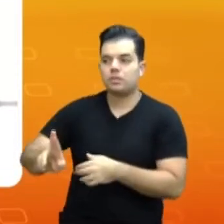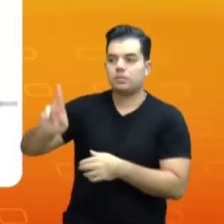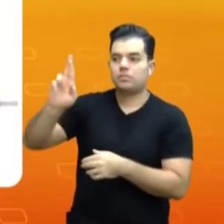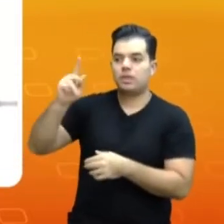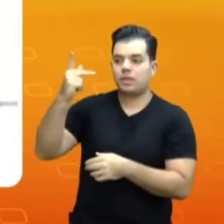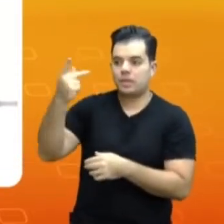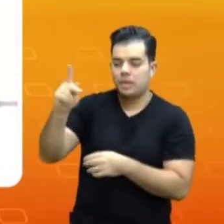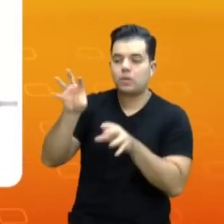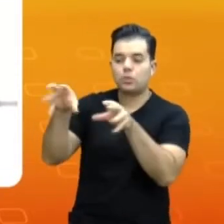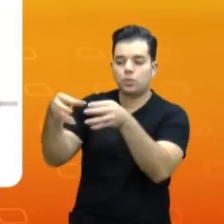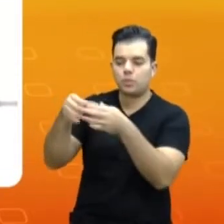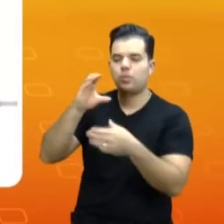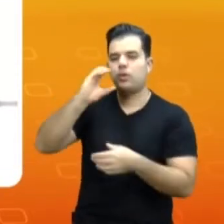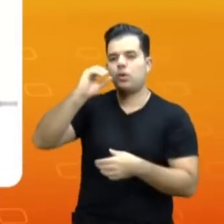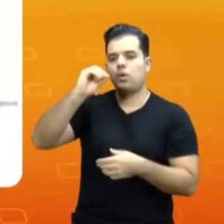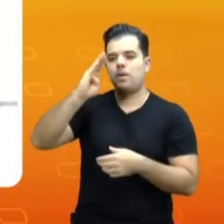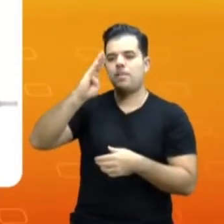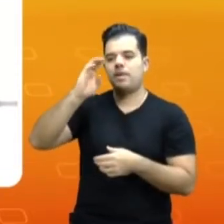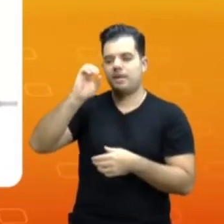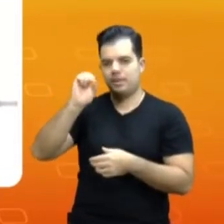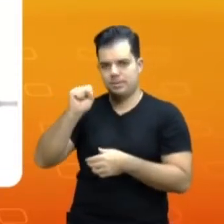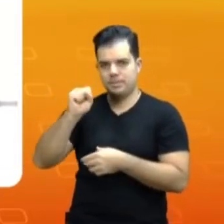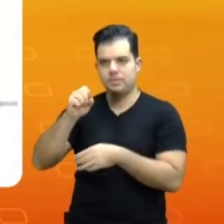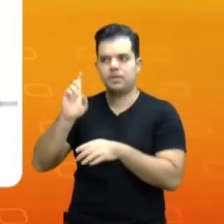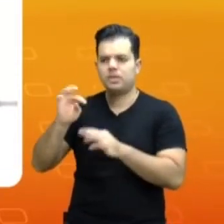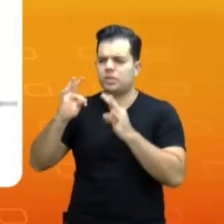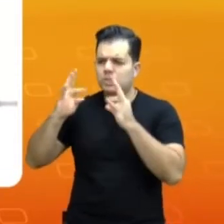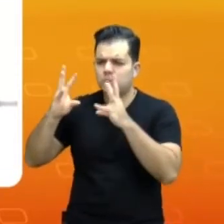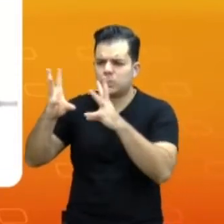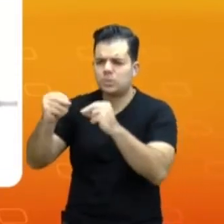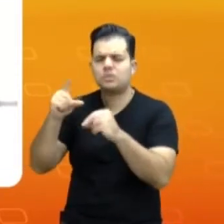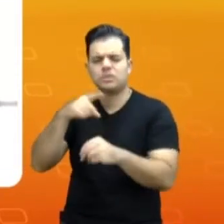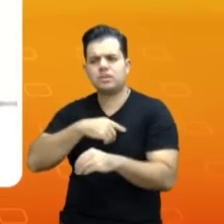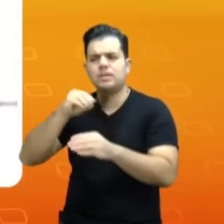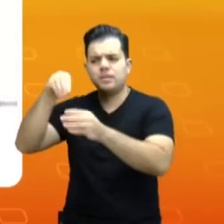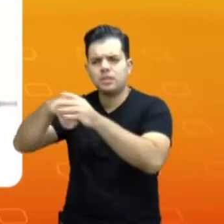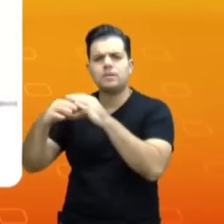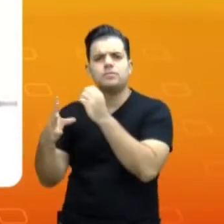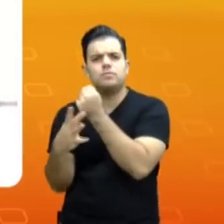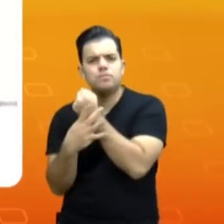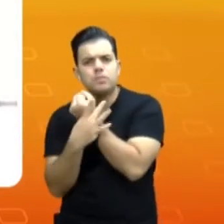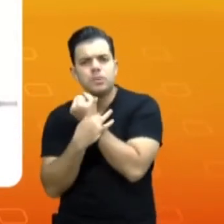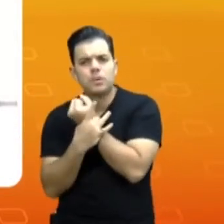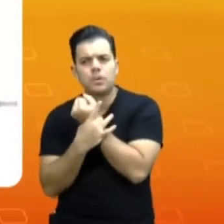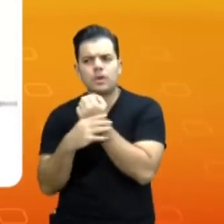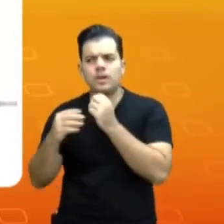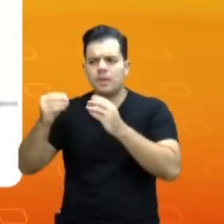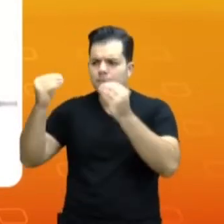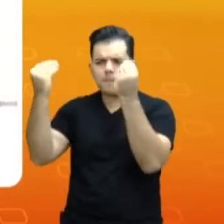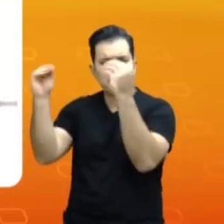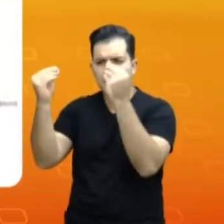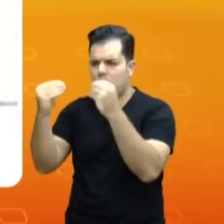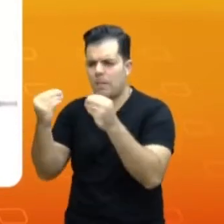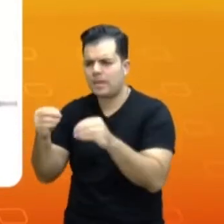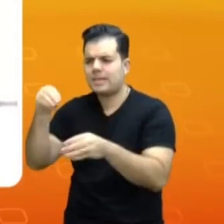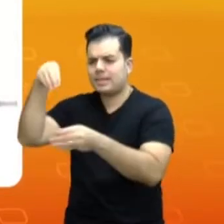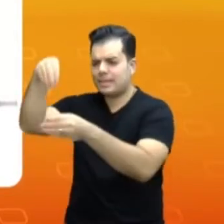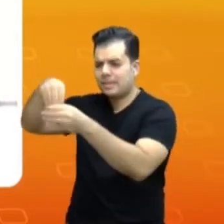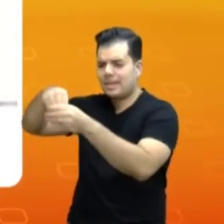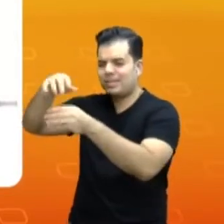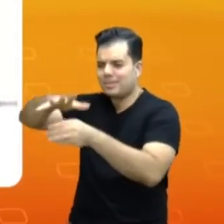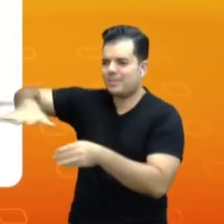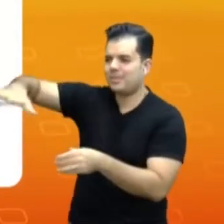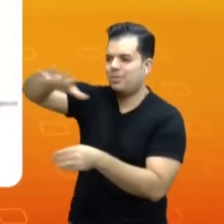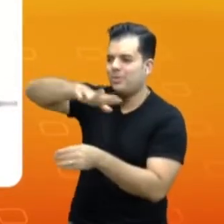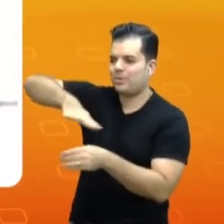por parte da OBS, né? Que ela tem toda uma segurança ali de instalação dentro do IBC